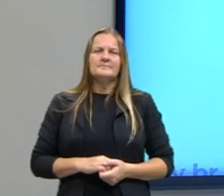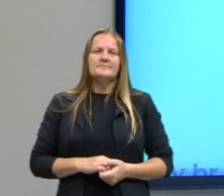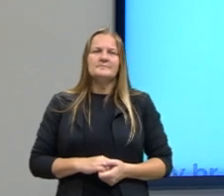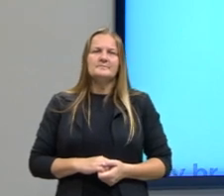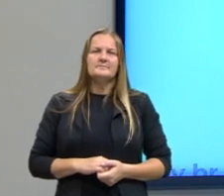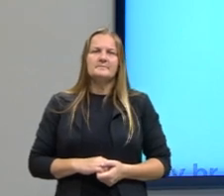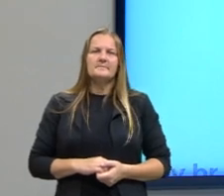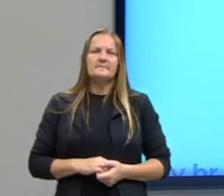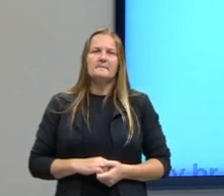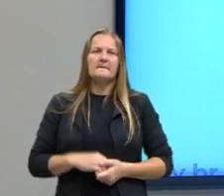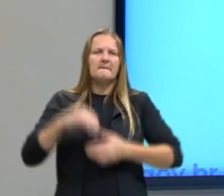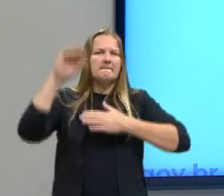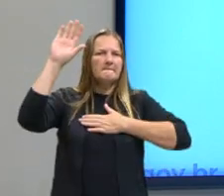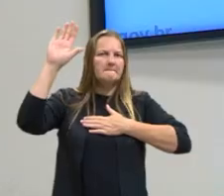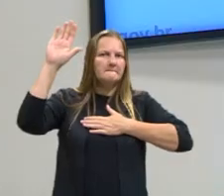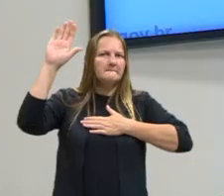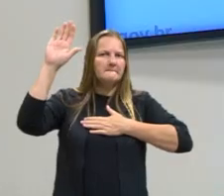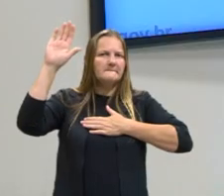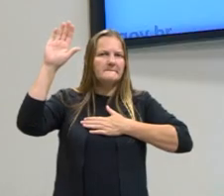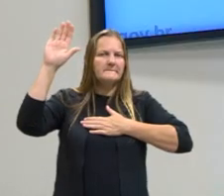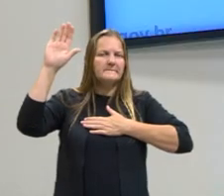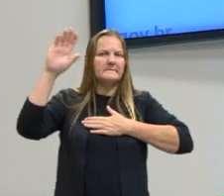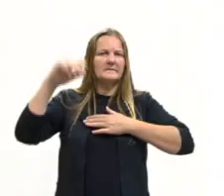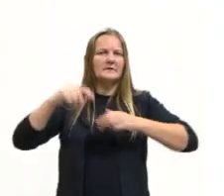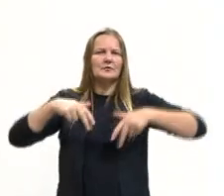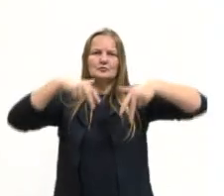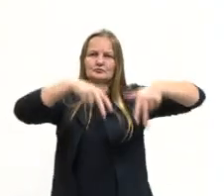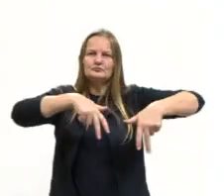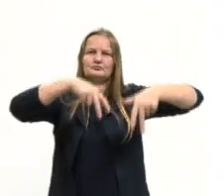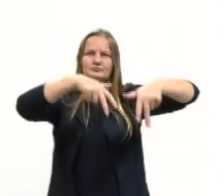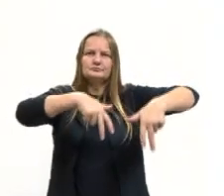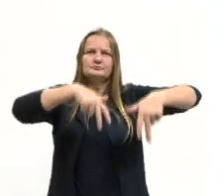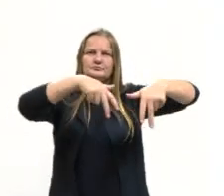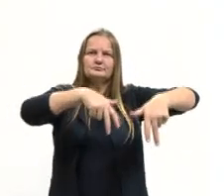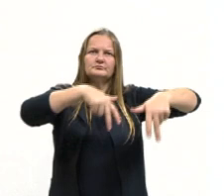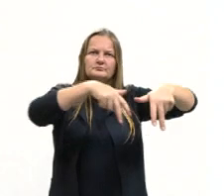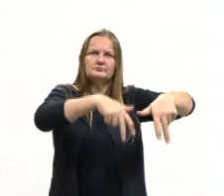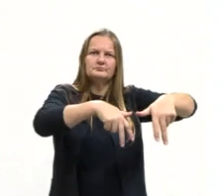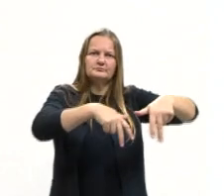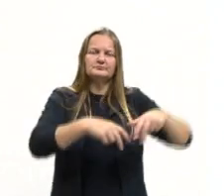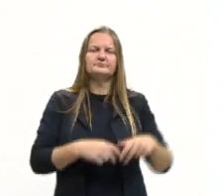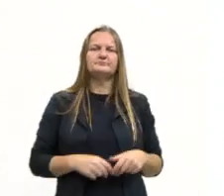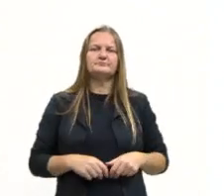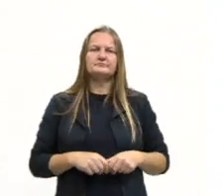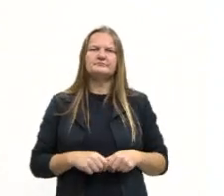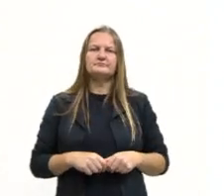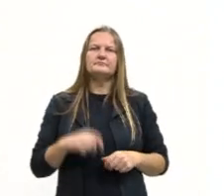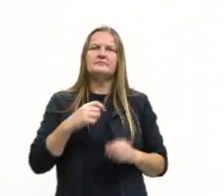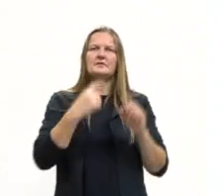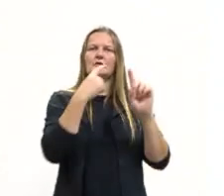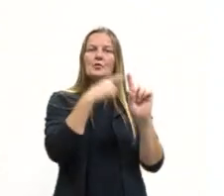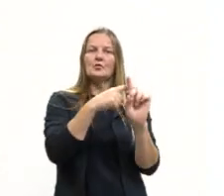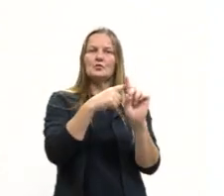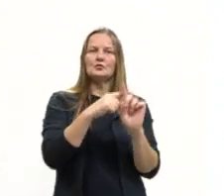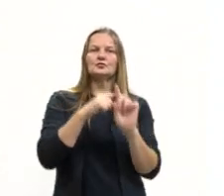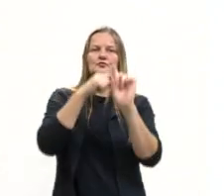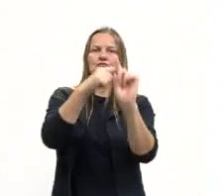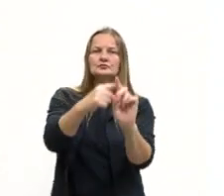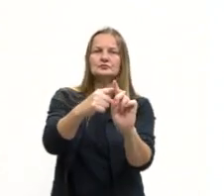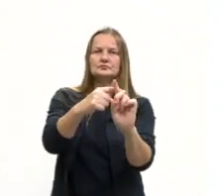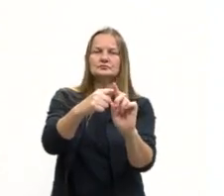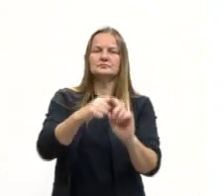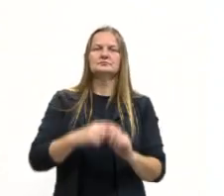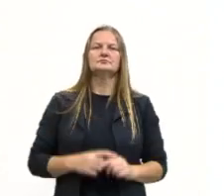promessas né ele faz essa promessa no terreiro de candomblé e levar uma uma cruz um pedaço de Cruz até